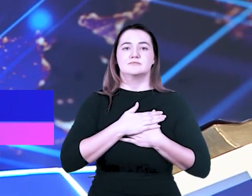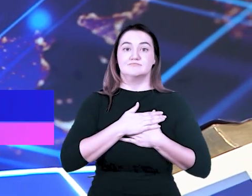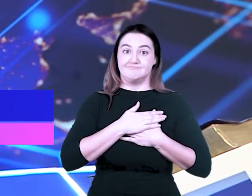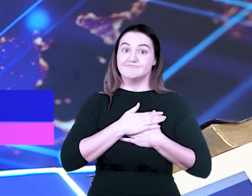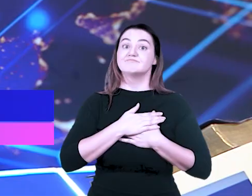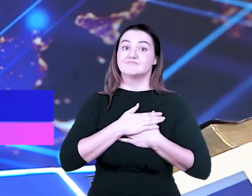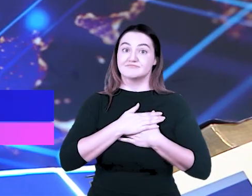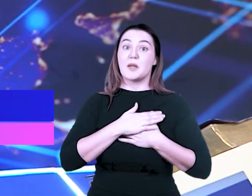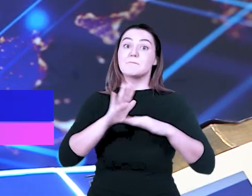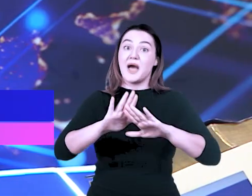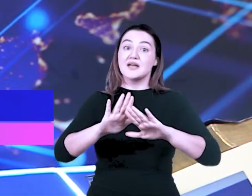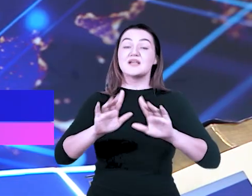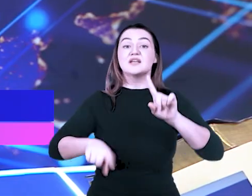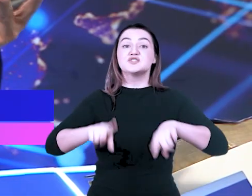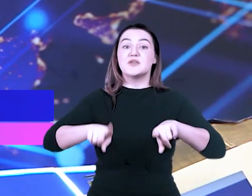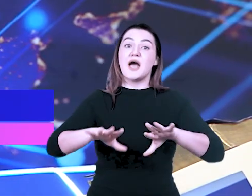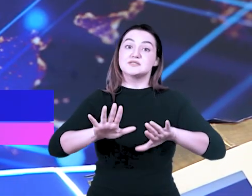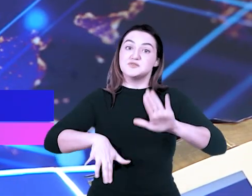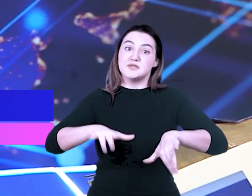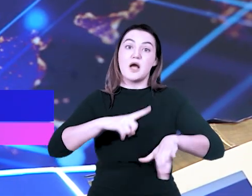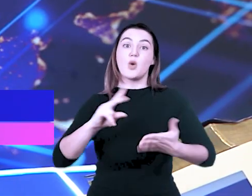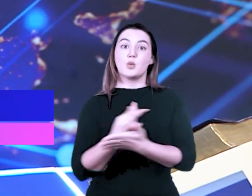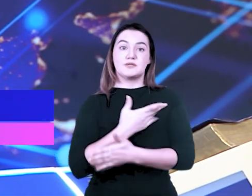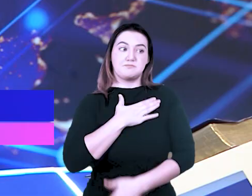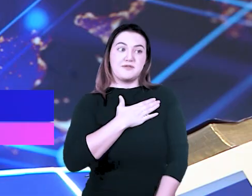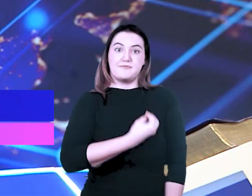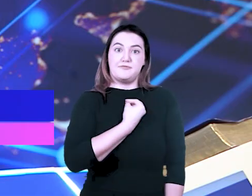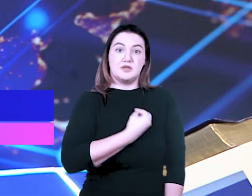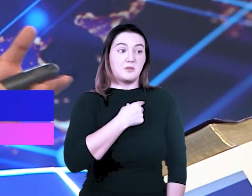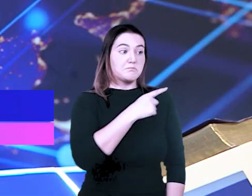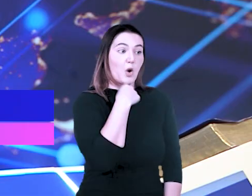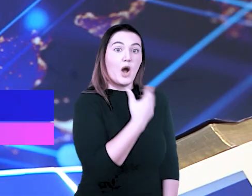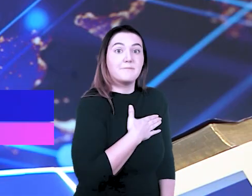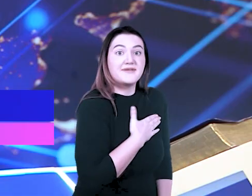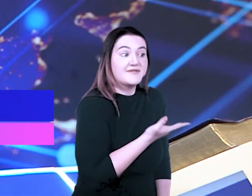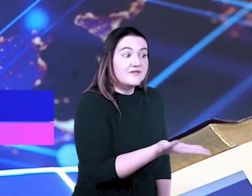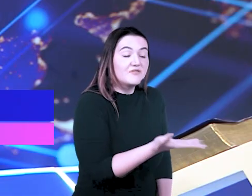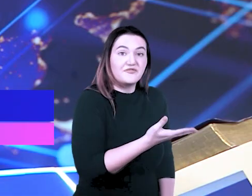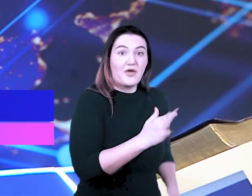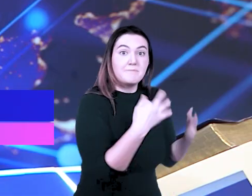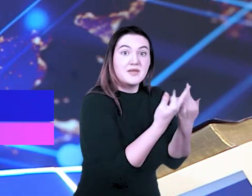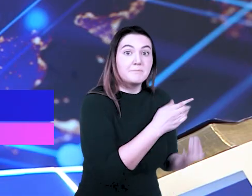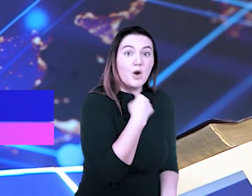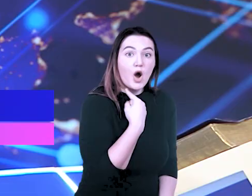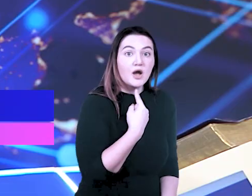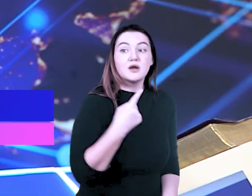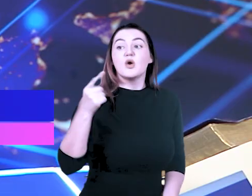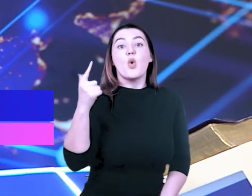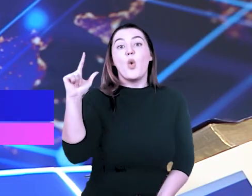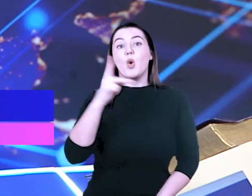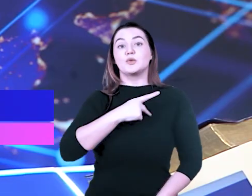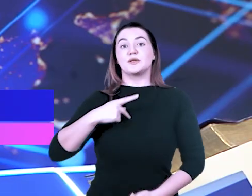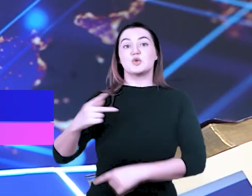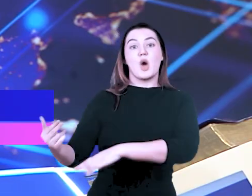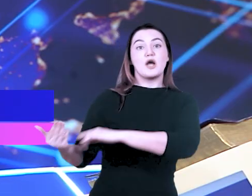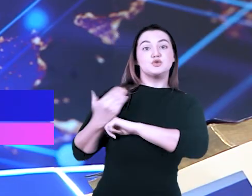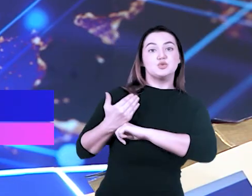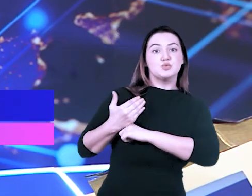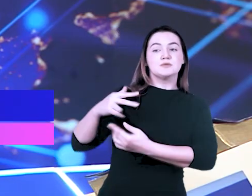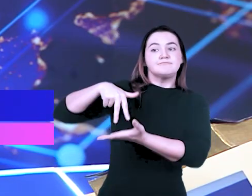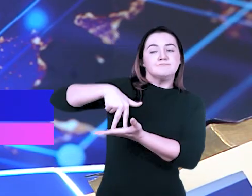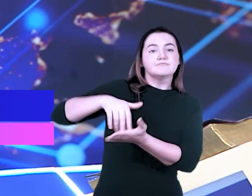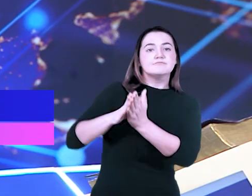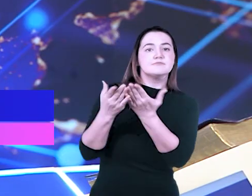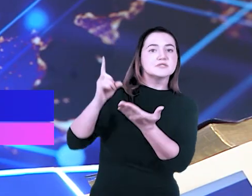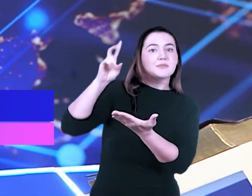em funerais quando tem a ver com pessoas da minha família, com pessoas que são próximas a mim, porque todos nós passamos pelo